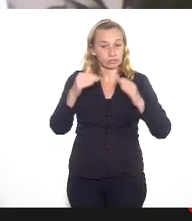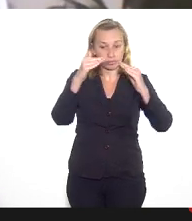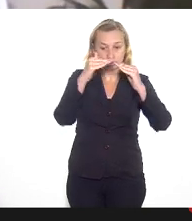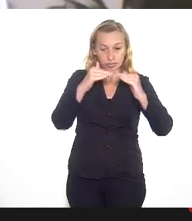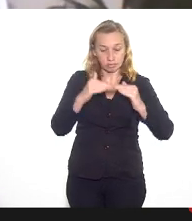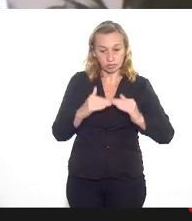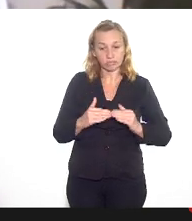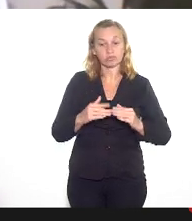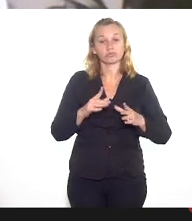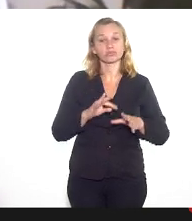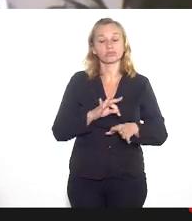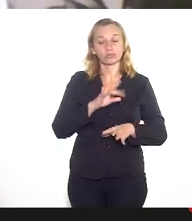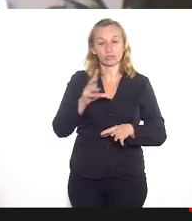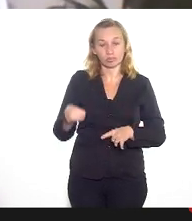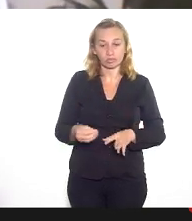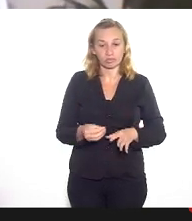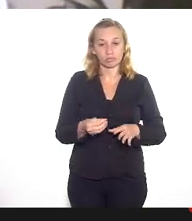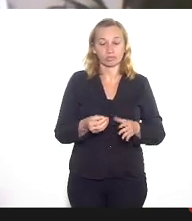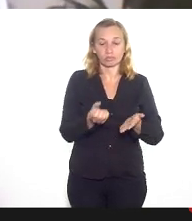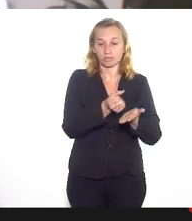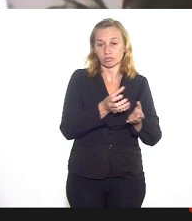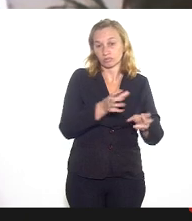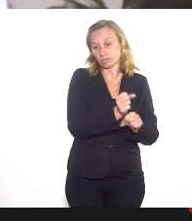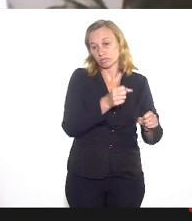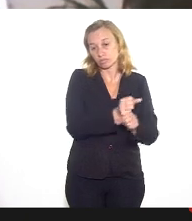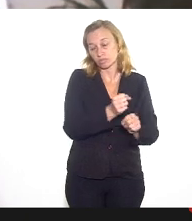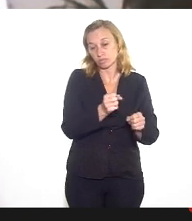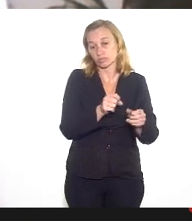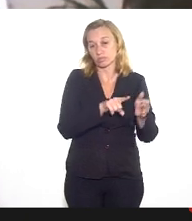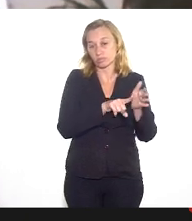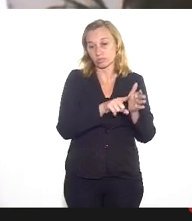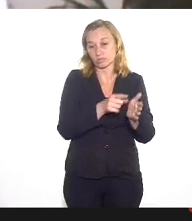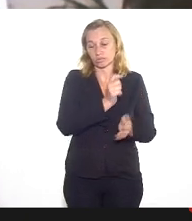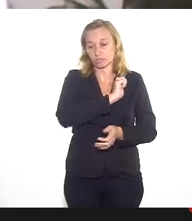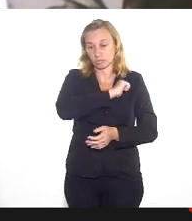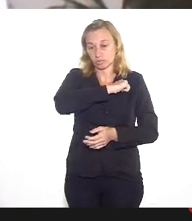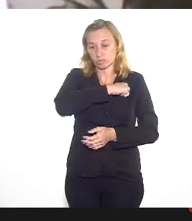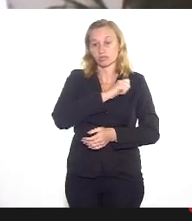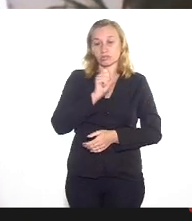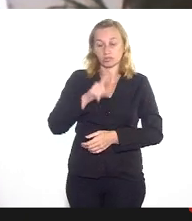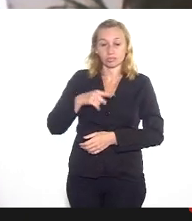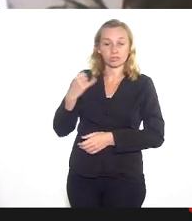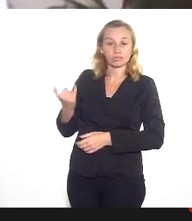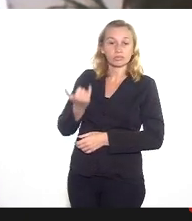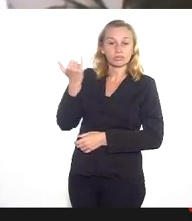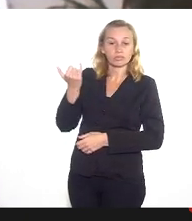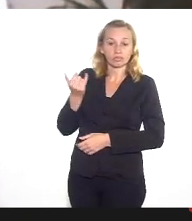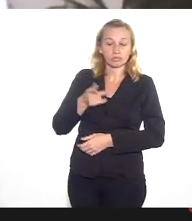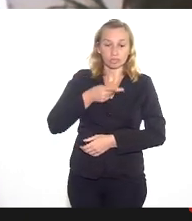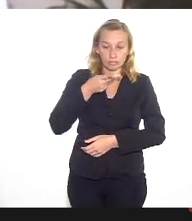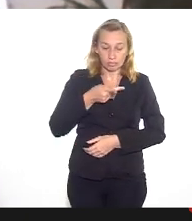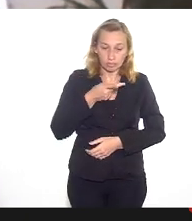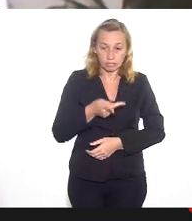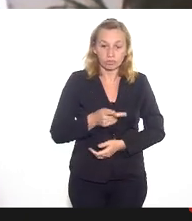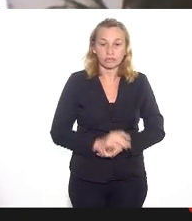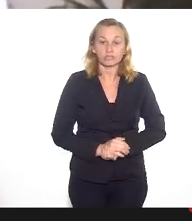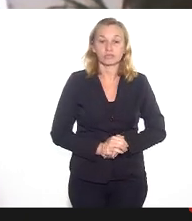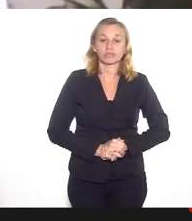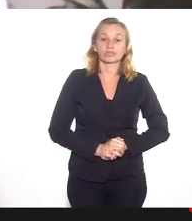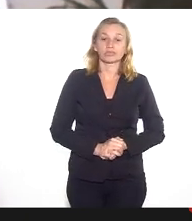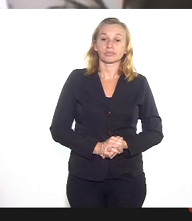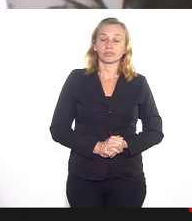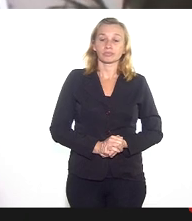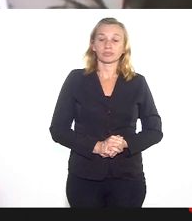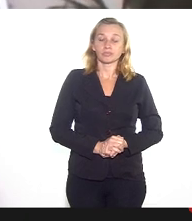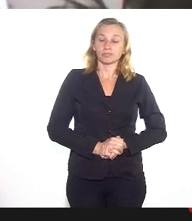os ditames societários, contábeis e fiscais. Acho que esse é um ponto a ser colocado quanto à pergunta